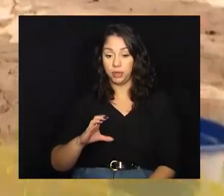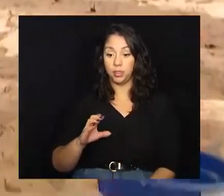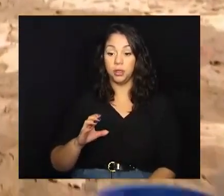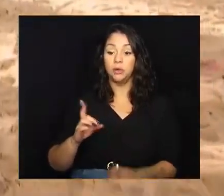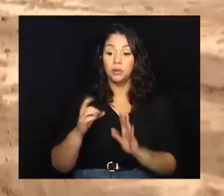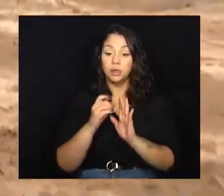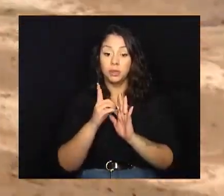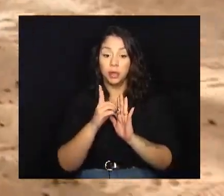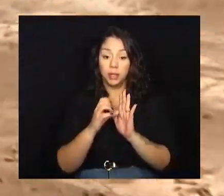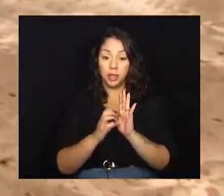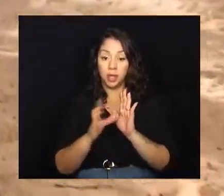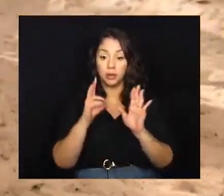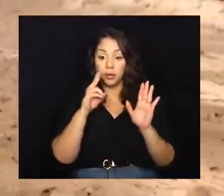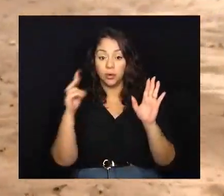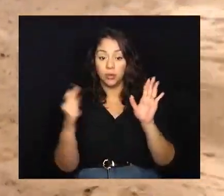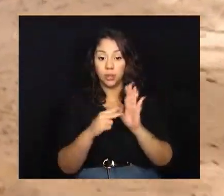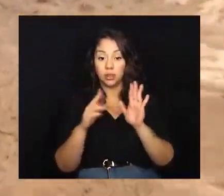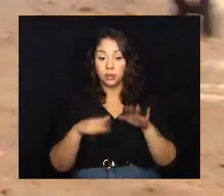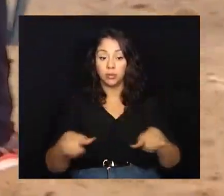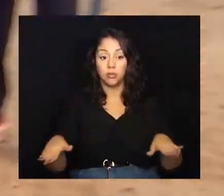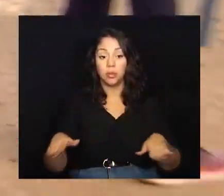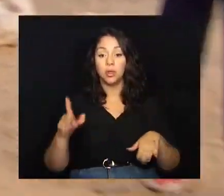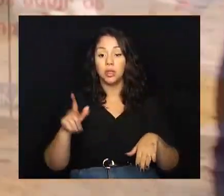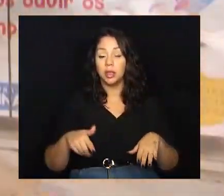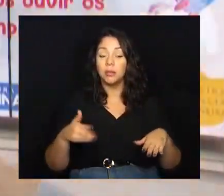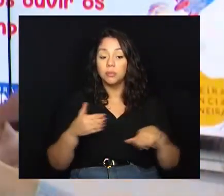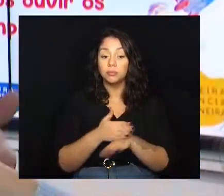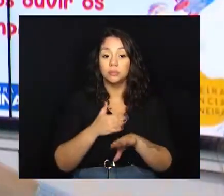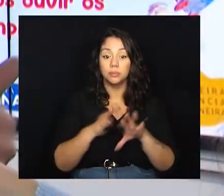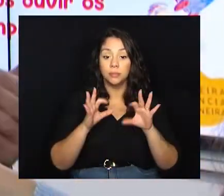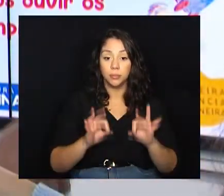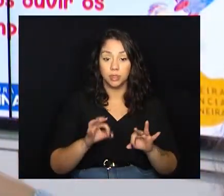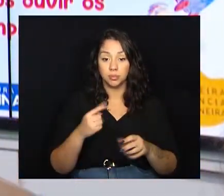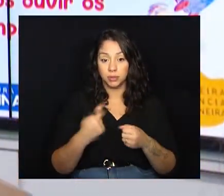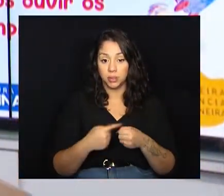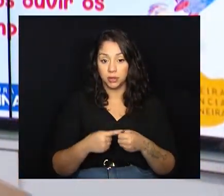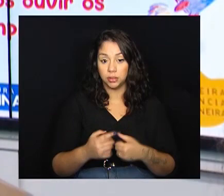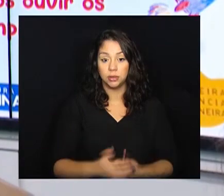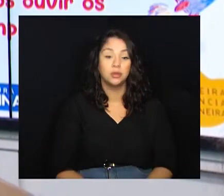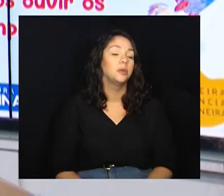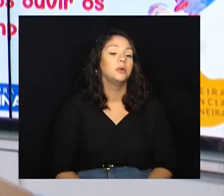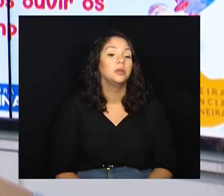o público infantil como parte integral da cidade